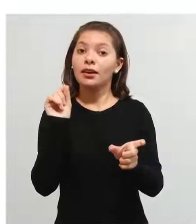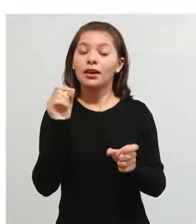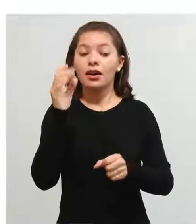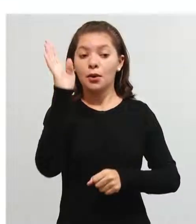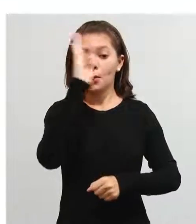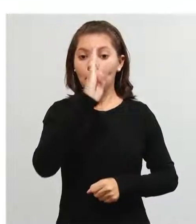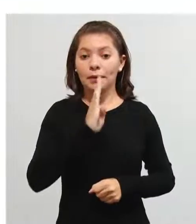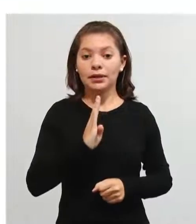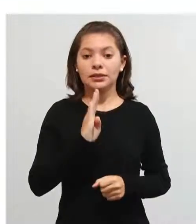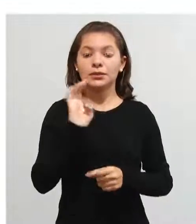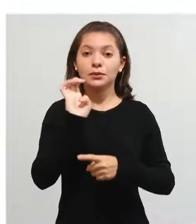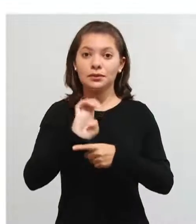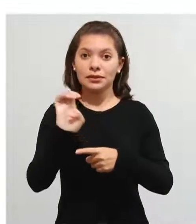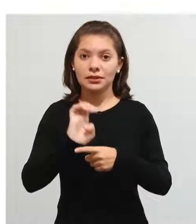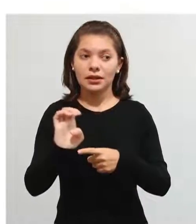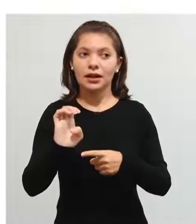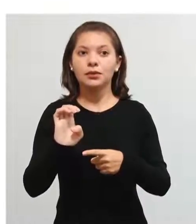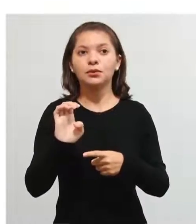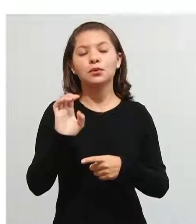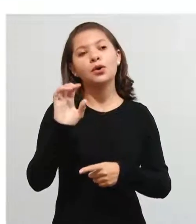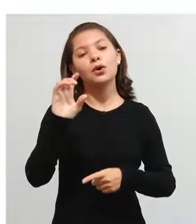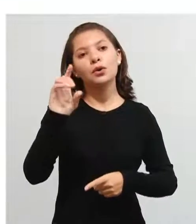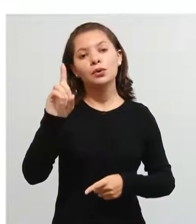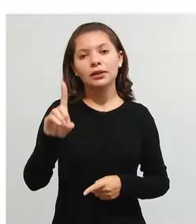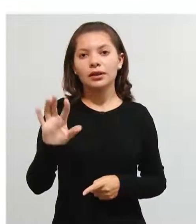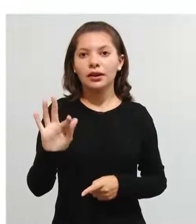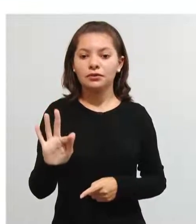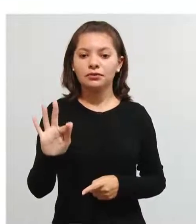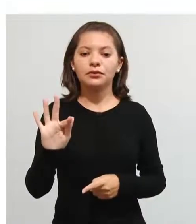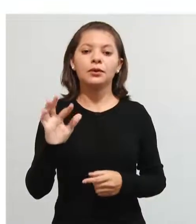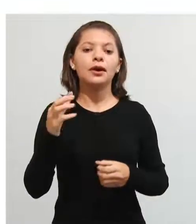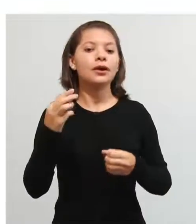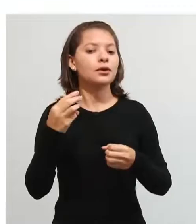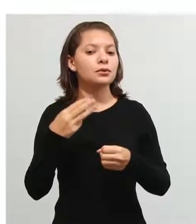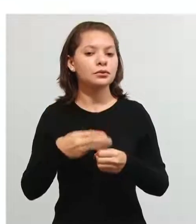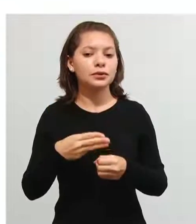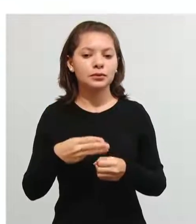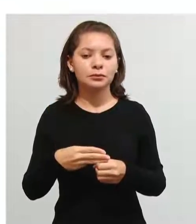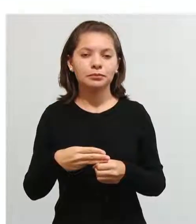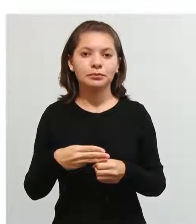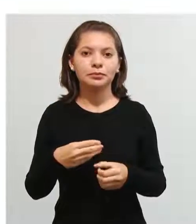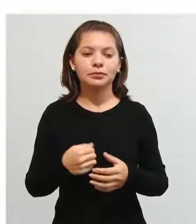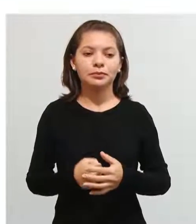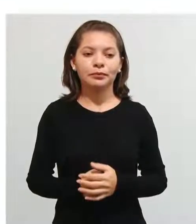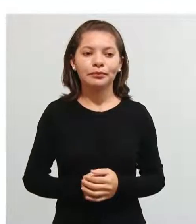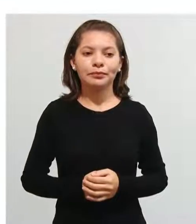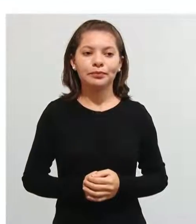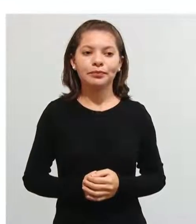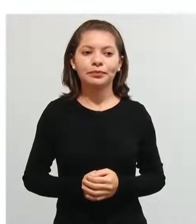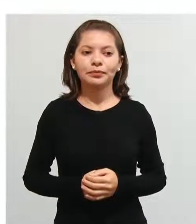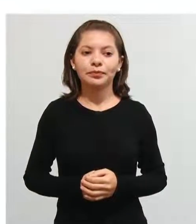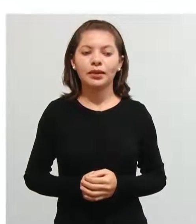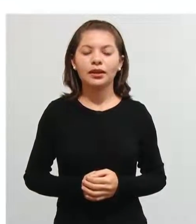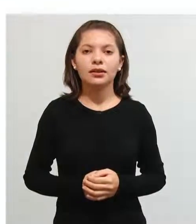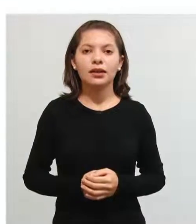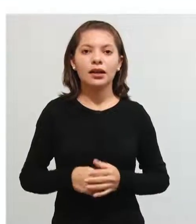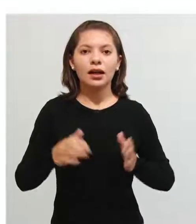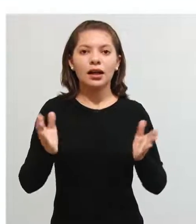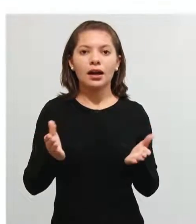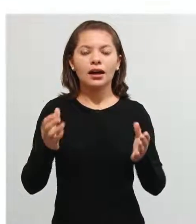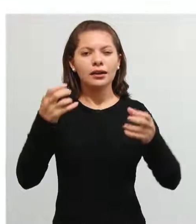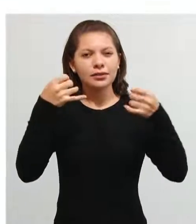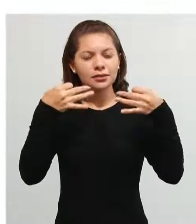estados, o Distrito Federal e os municípios. Ainda falando sobre o